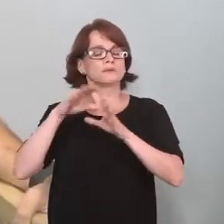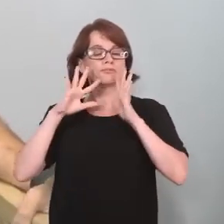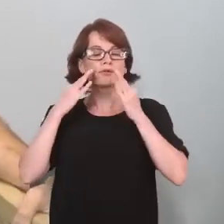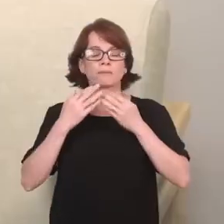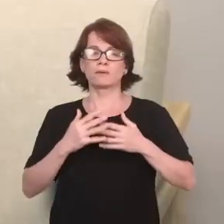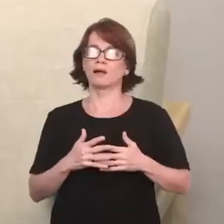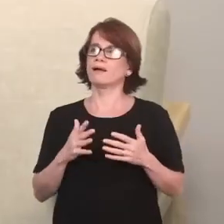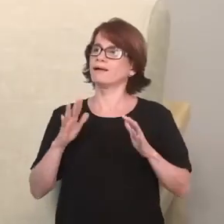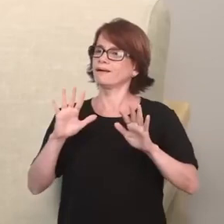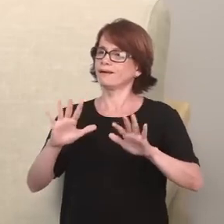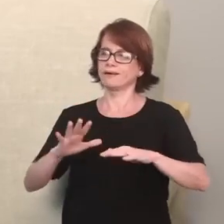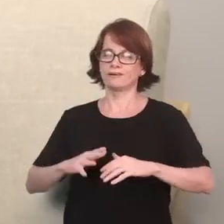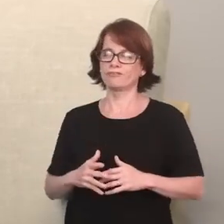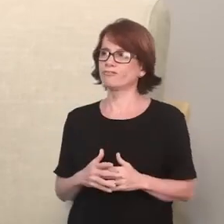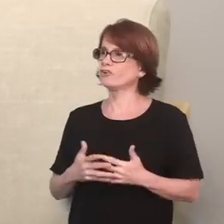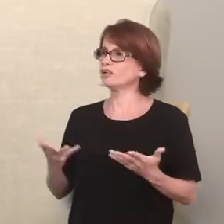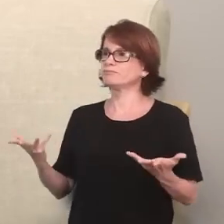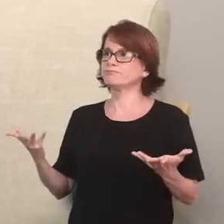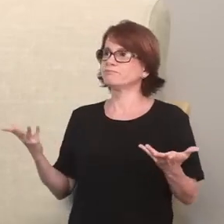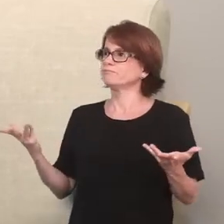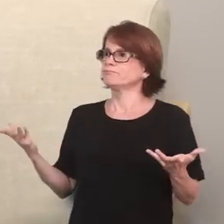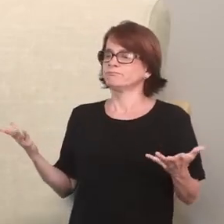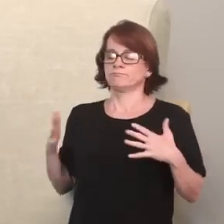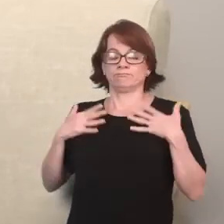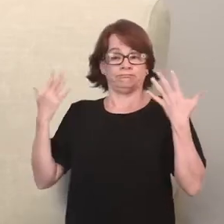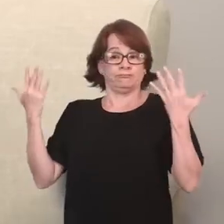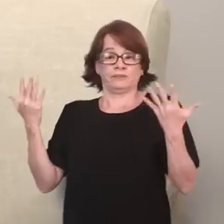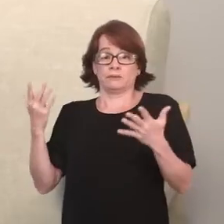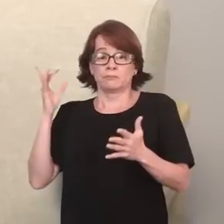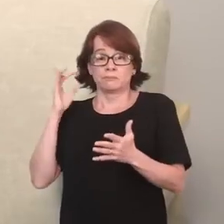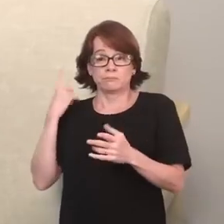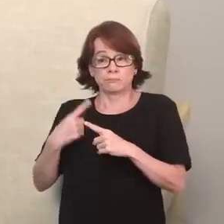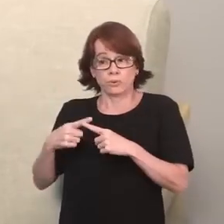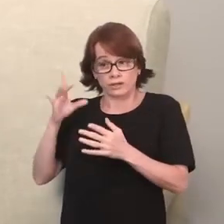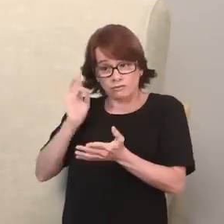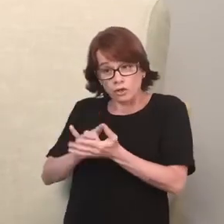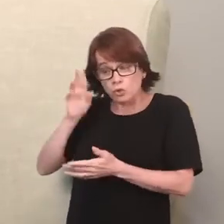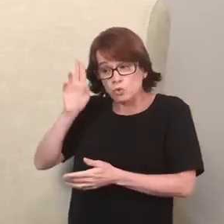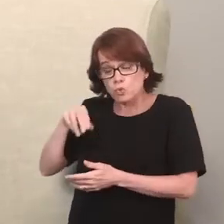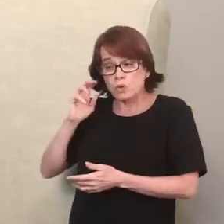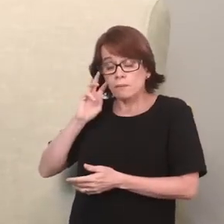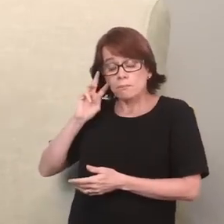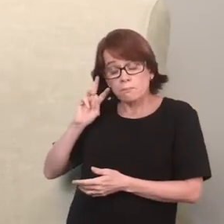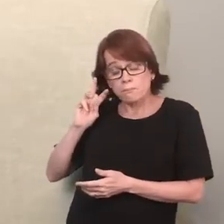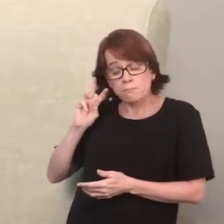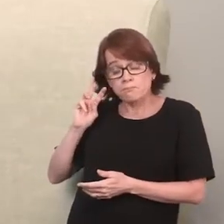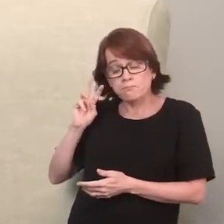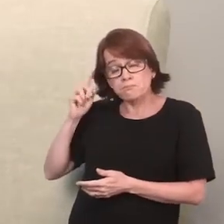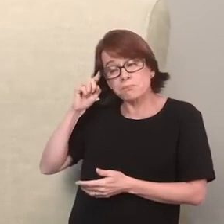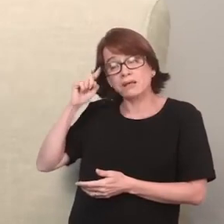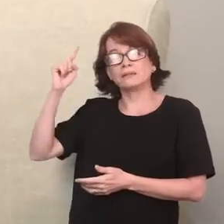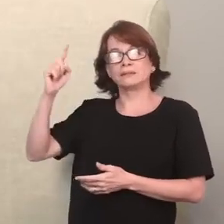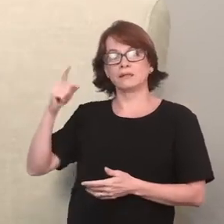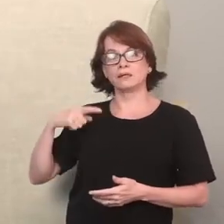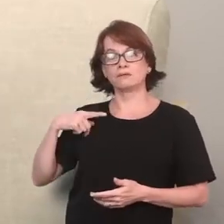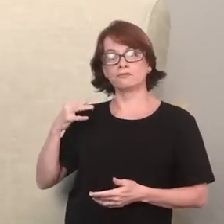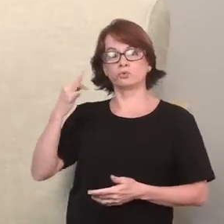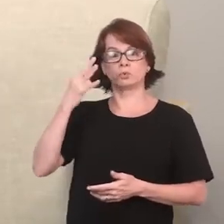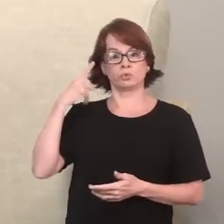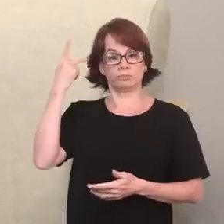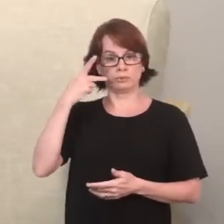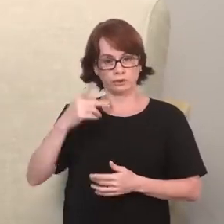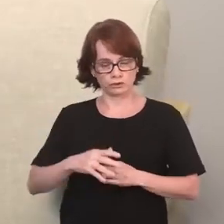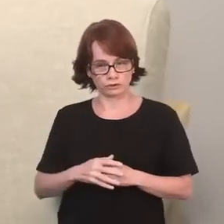família? Cara, foi uma coisa assim muito inesperada, porque eu nunca pensei em ser política. O dia que eu passei no concurso da